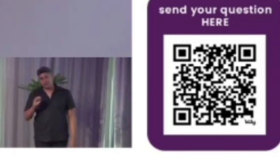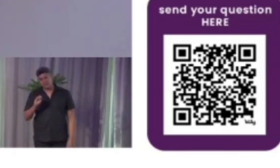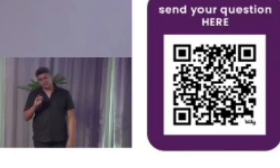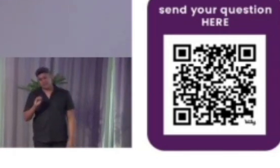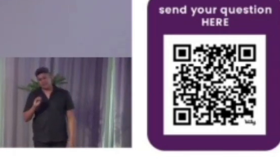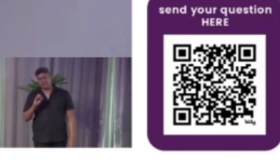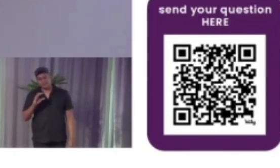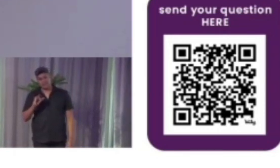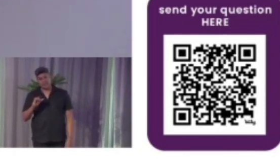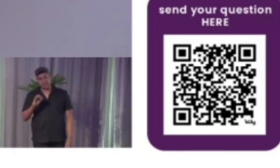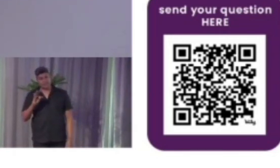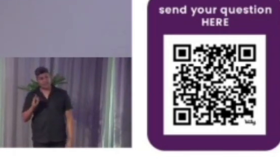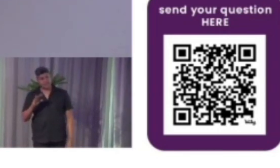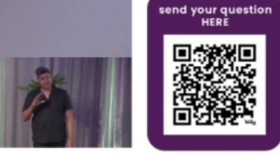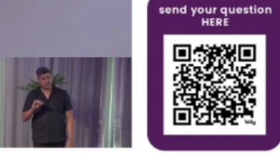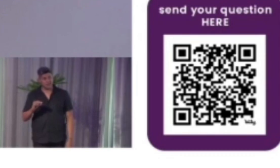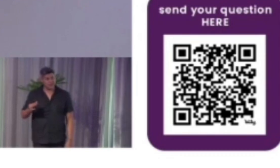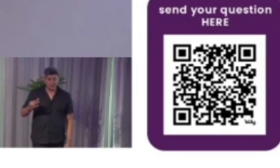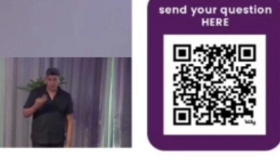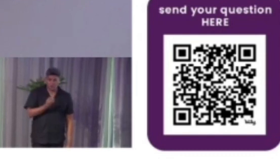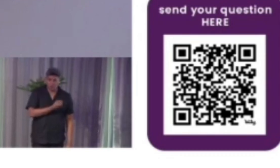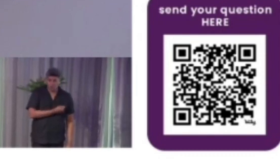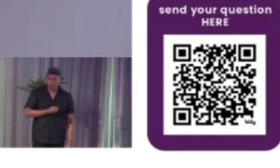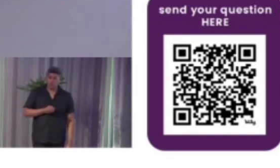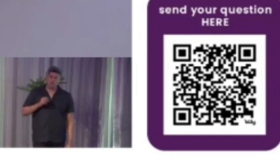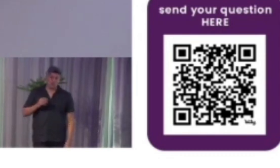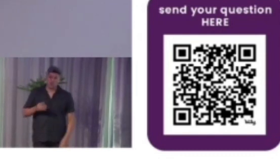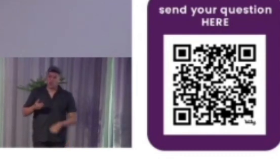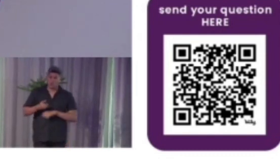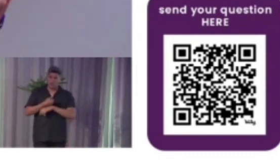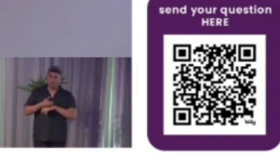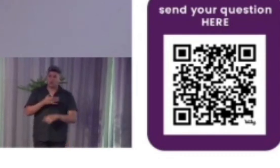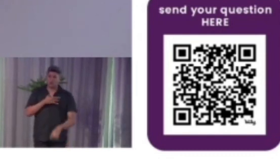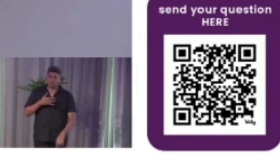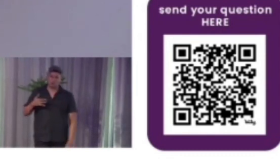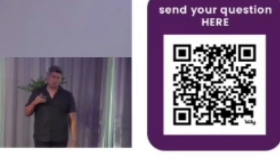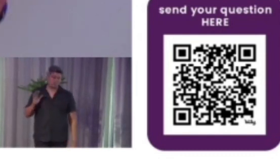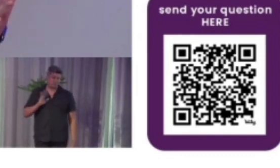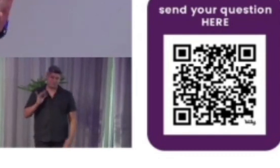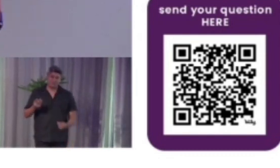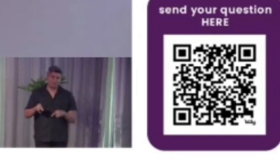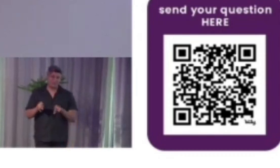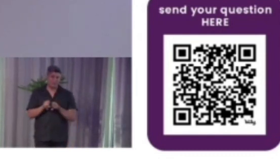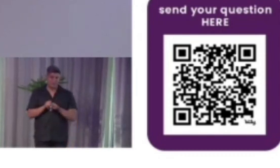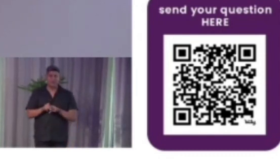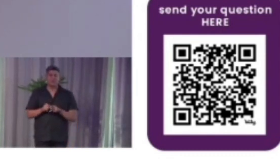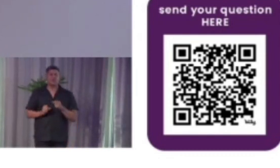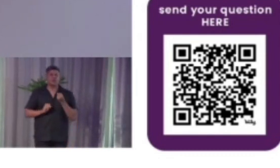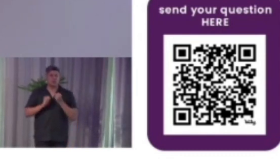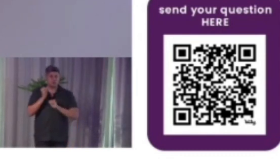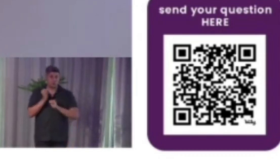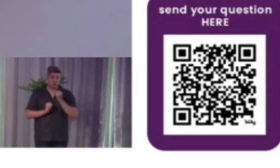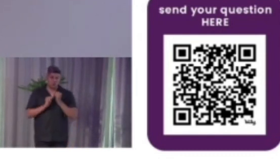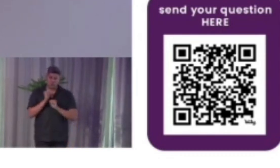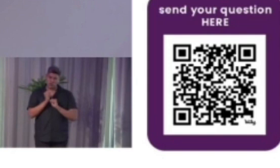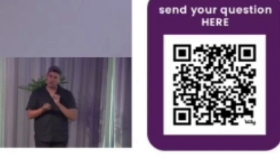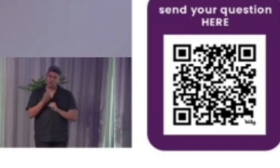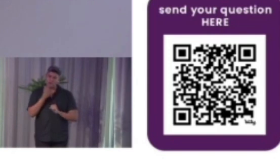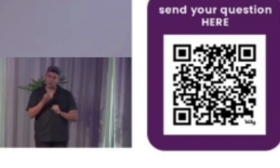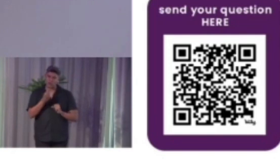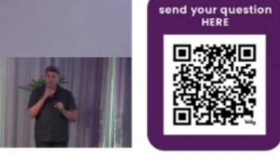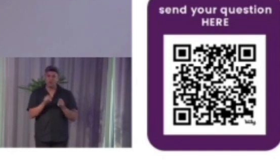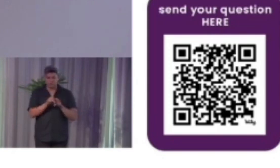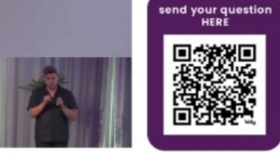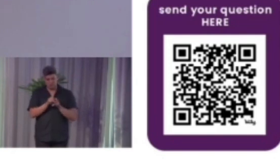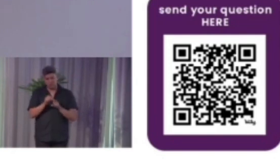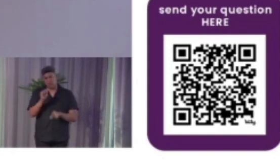dentro da fibrose cística, não só dos profissionais de saúde, mas a parceria com as indústrias farmacêuticas e, sobretudo, com a associação de